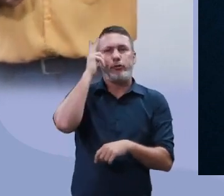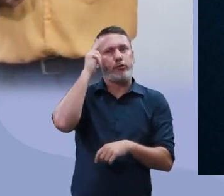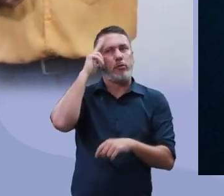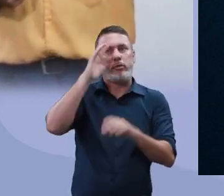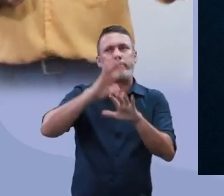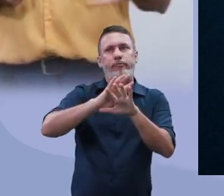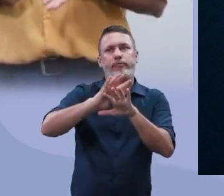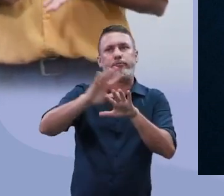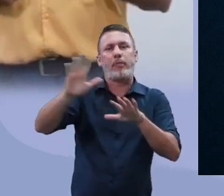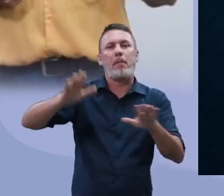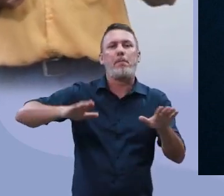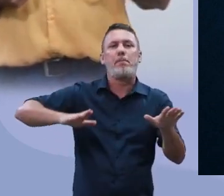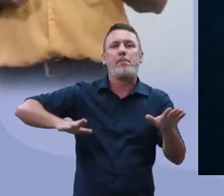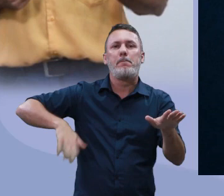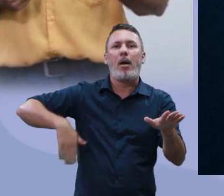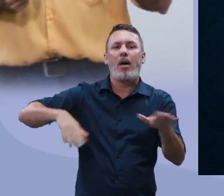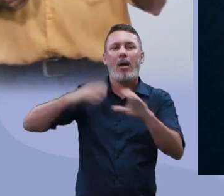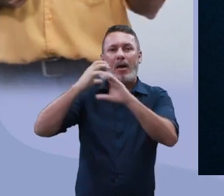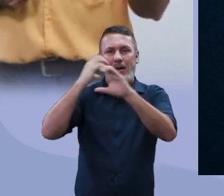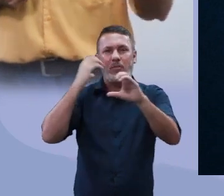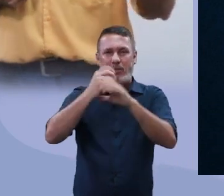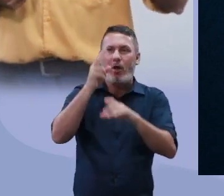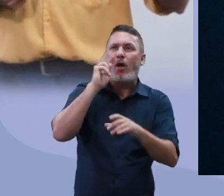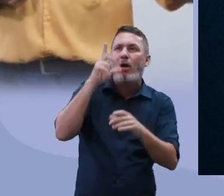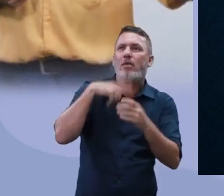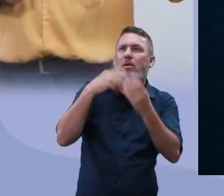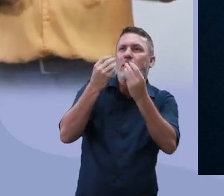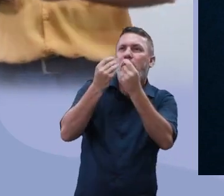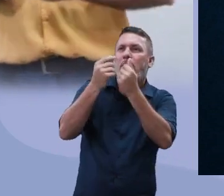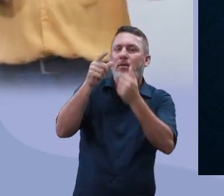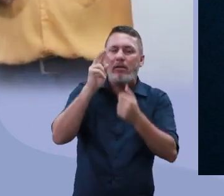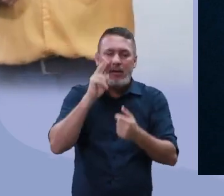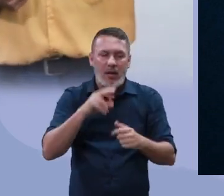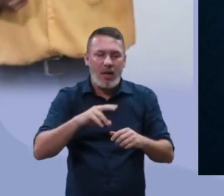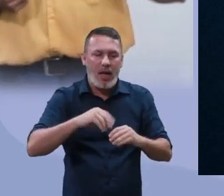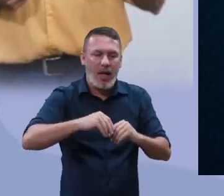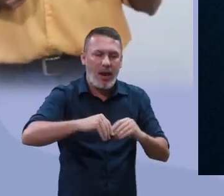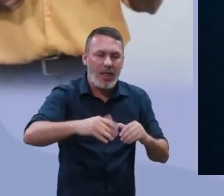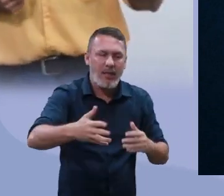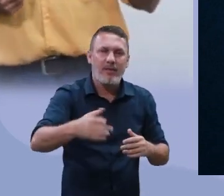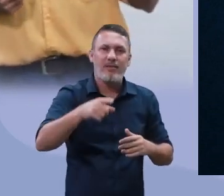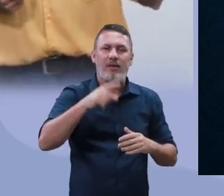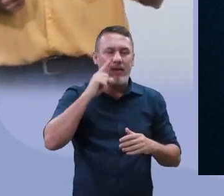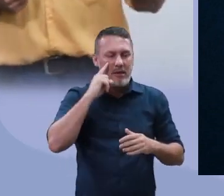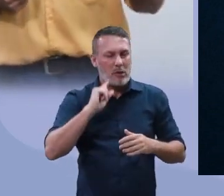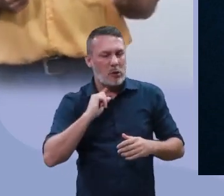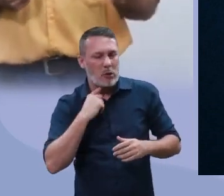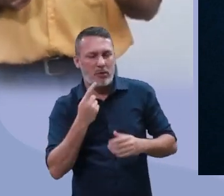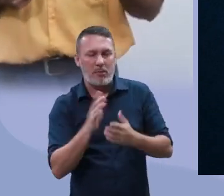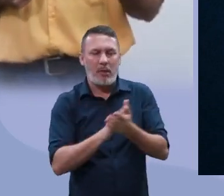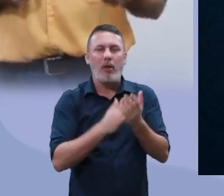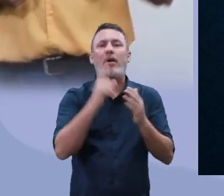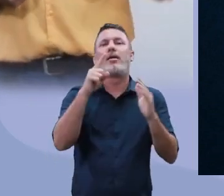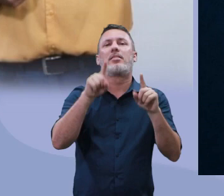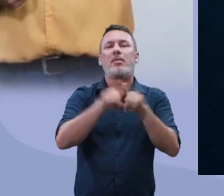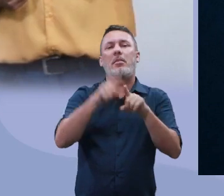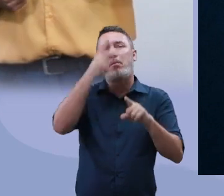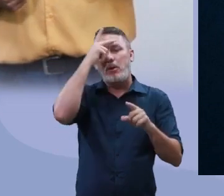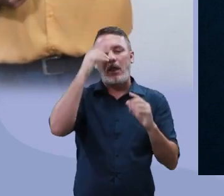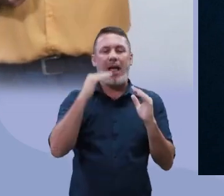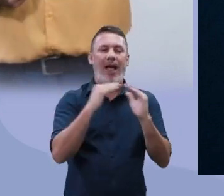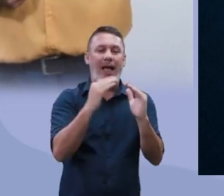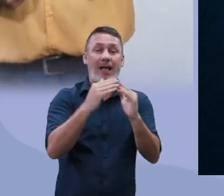comum ali na região no entorno de Camburi você perceber esses particulados quando você toca sobre superfícies, né, onde